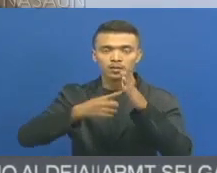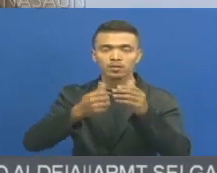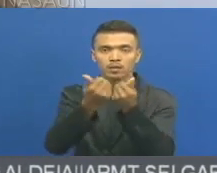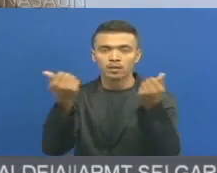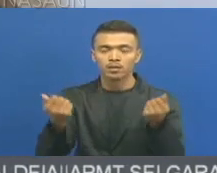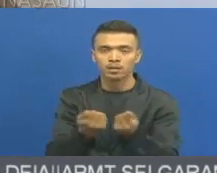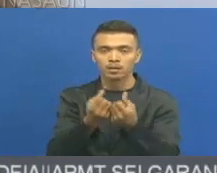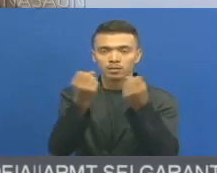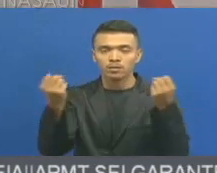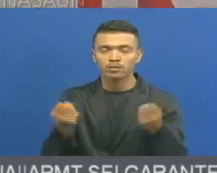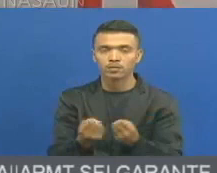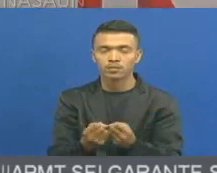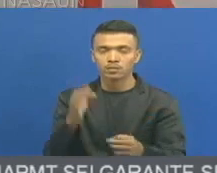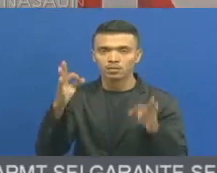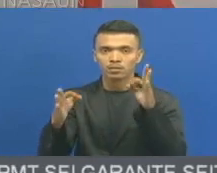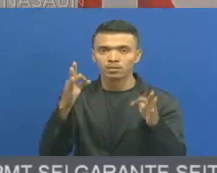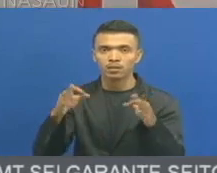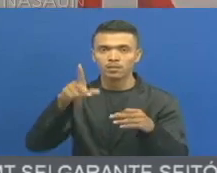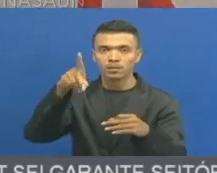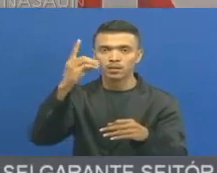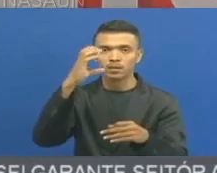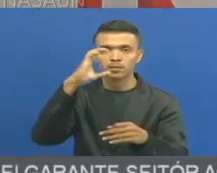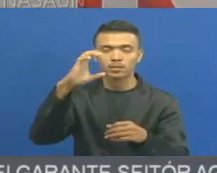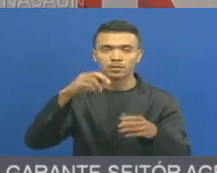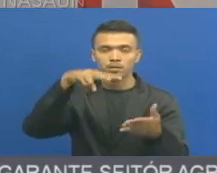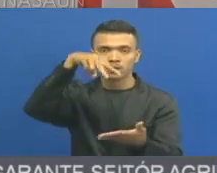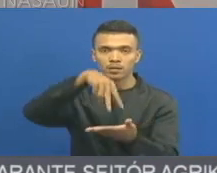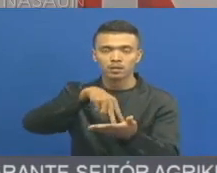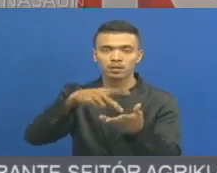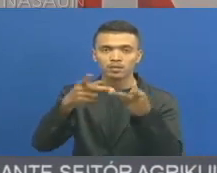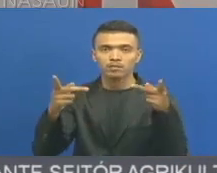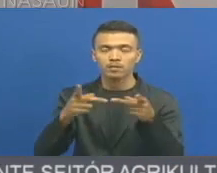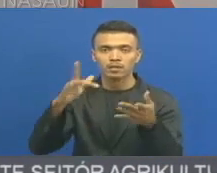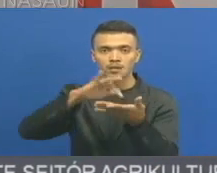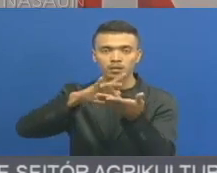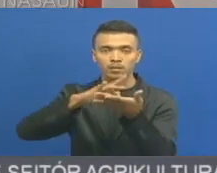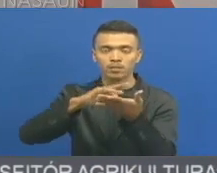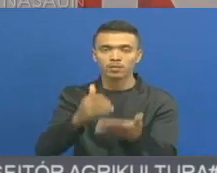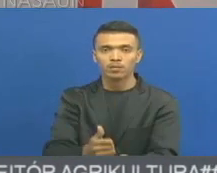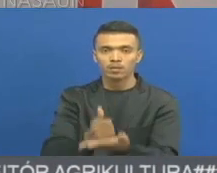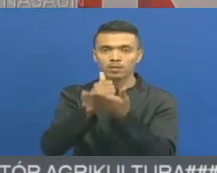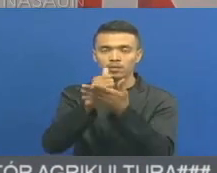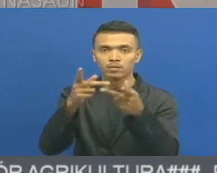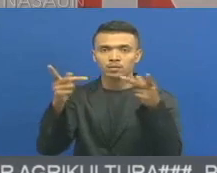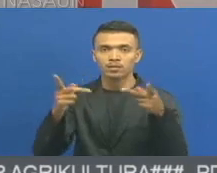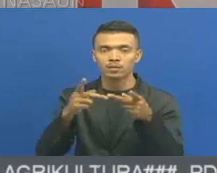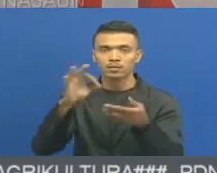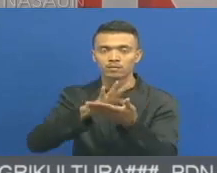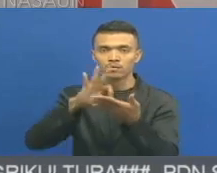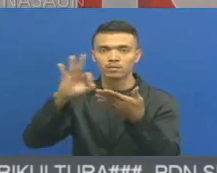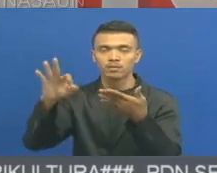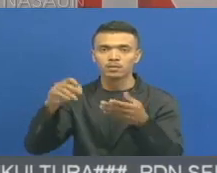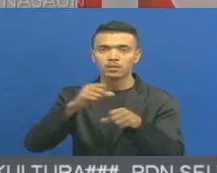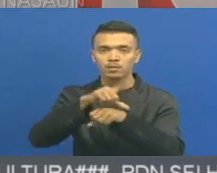aldeia está o suco. Além de né, PDC mostra a fábrica em Moruk, não facilita o Centro de Formação Nacional